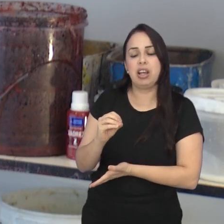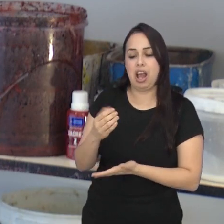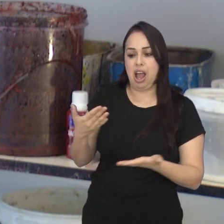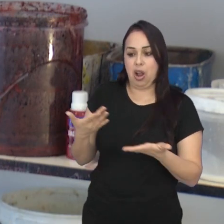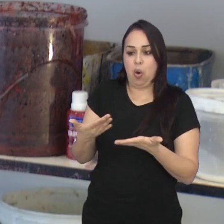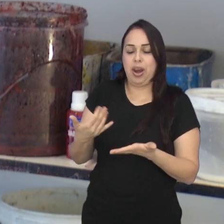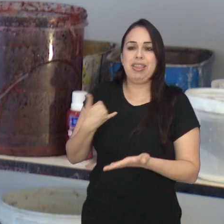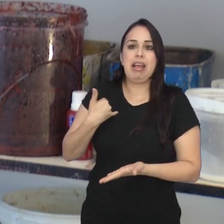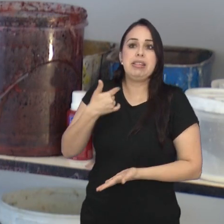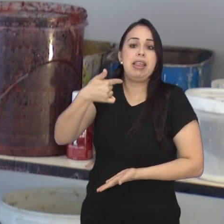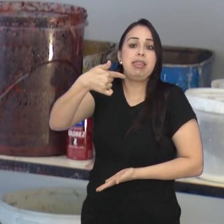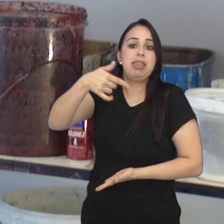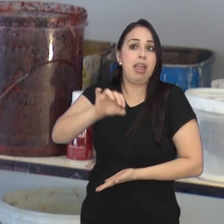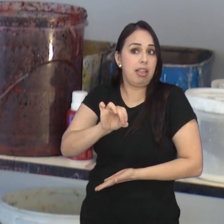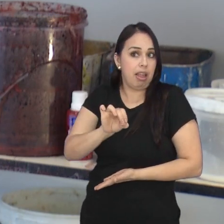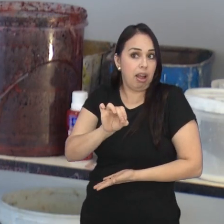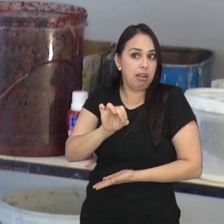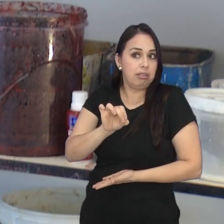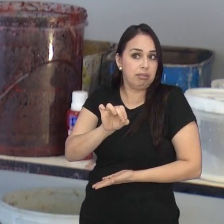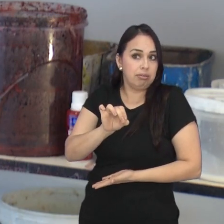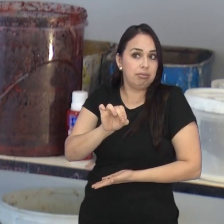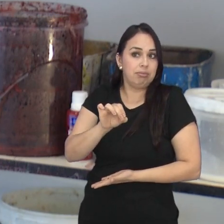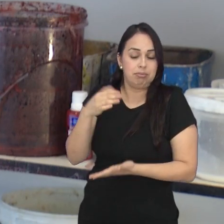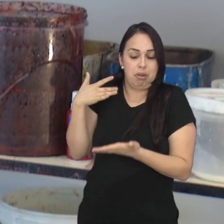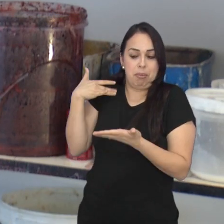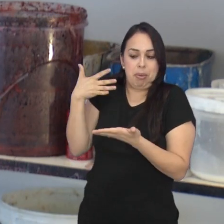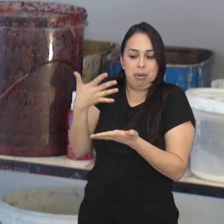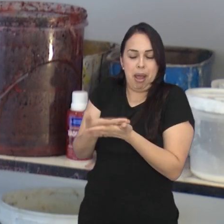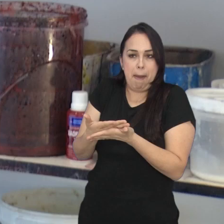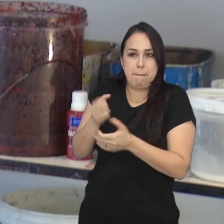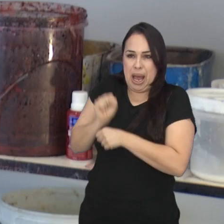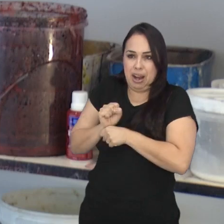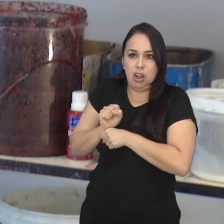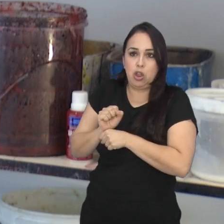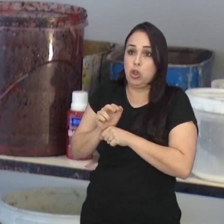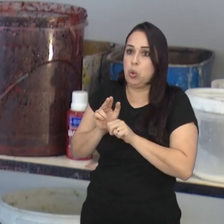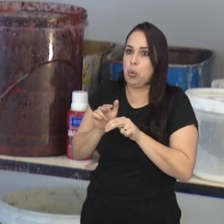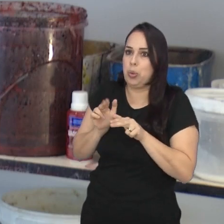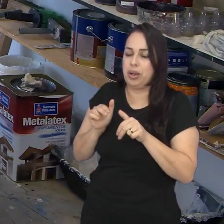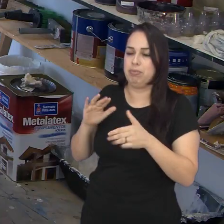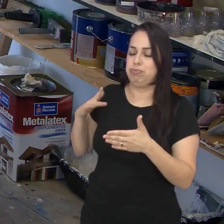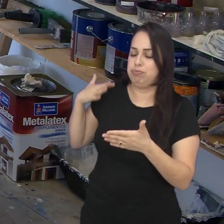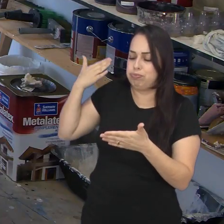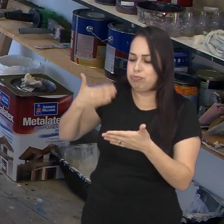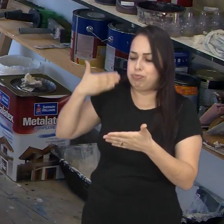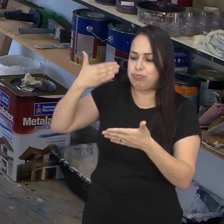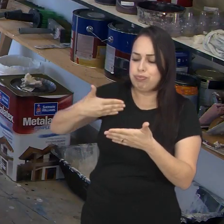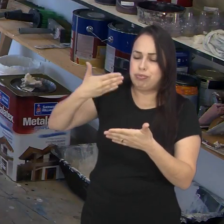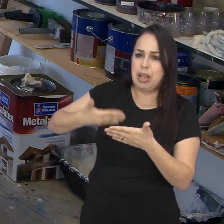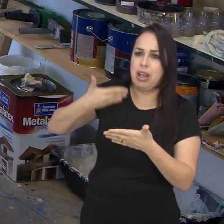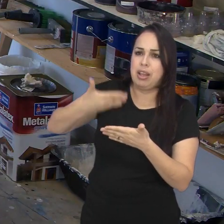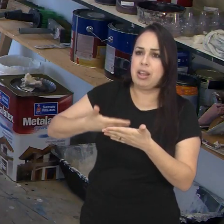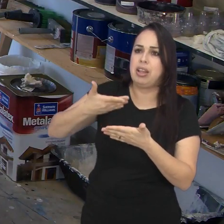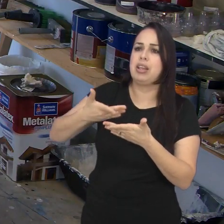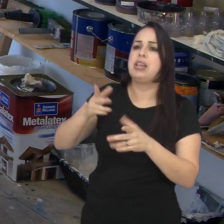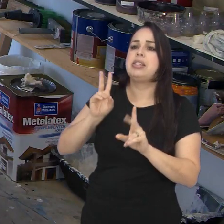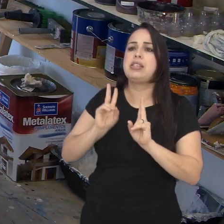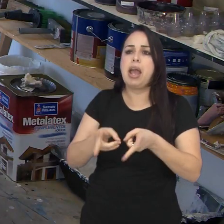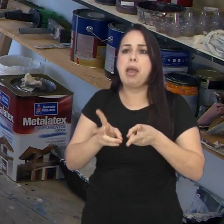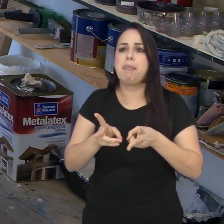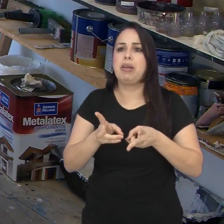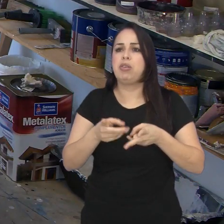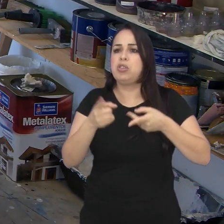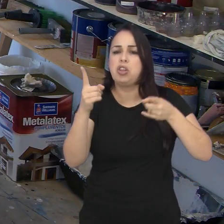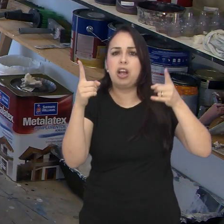tô com 70 agora. E eu nunca parei. Eu procuro vencer